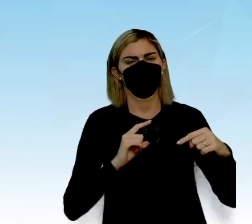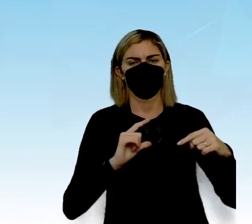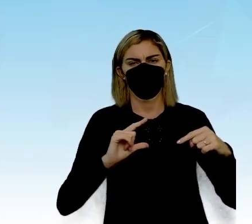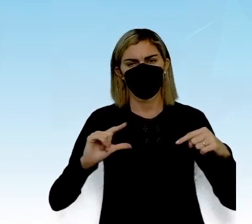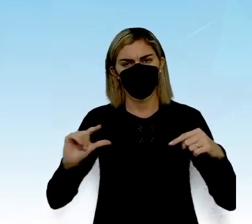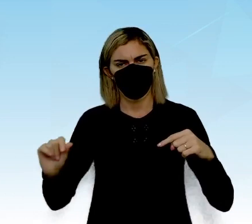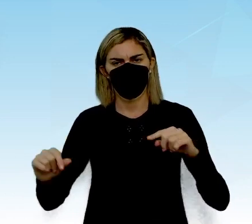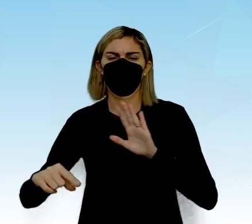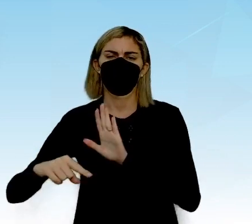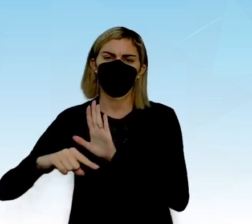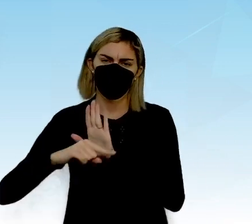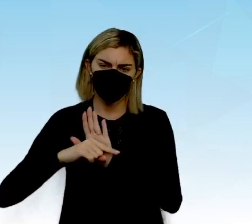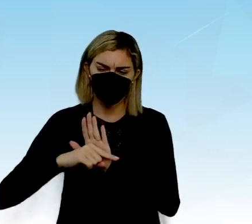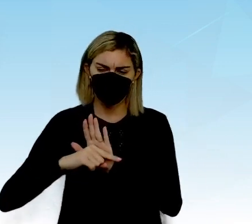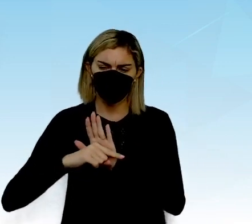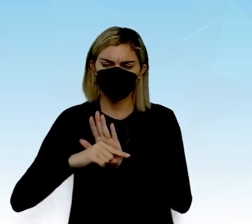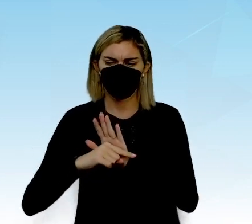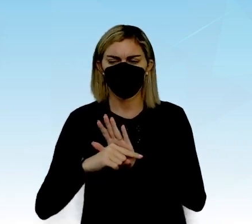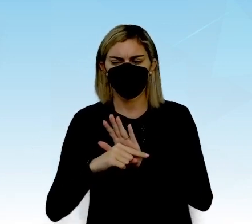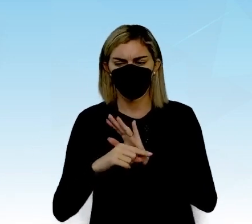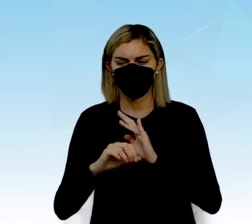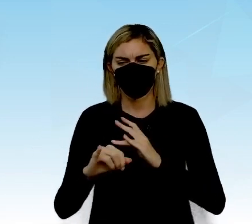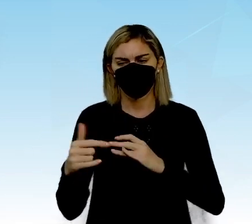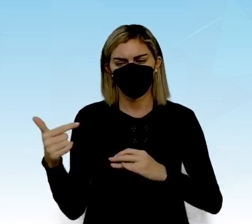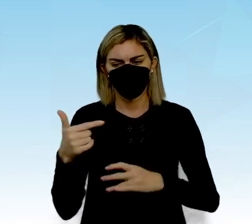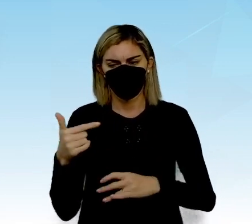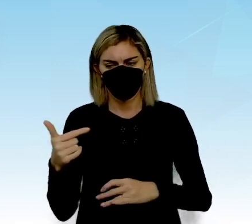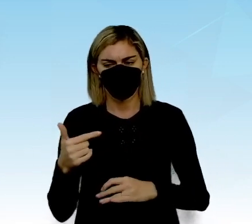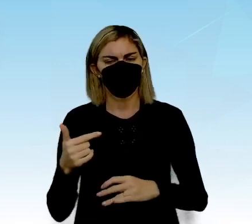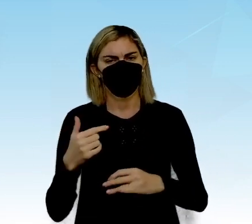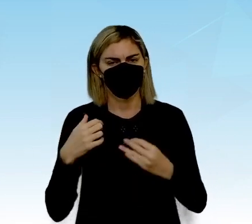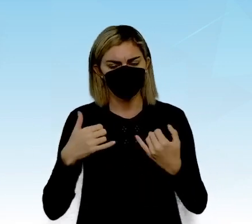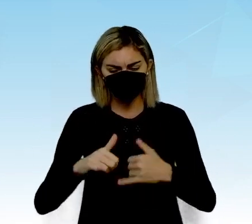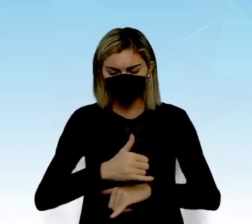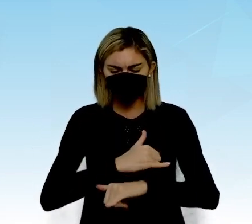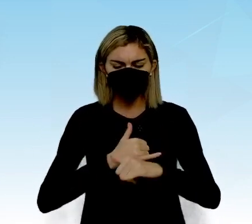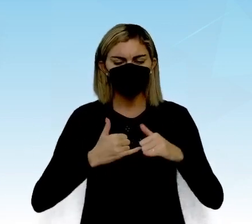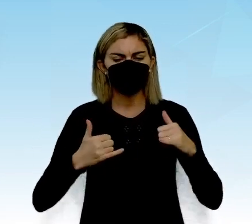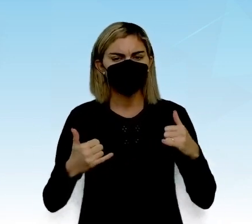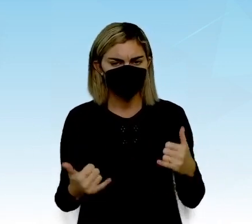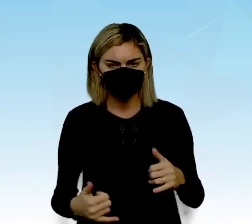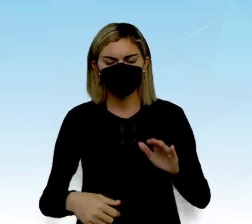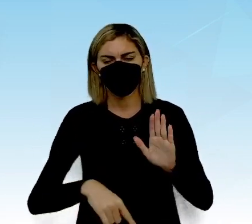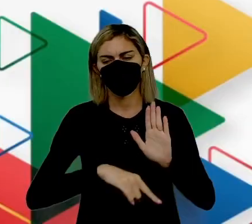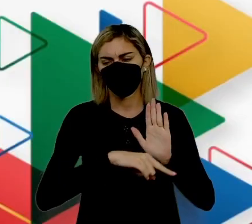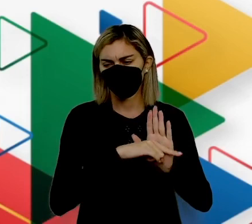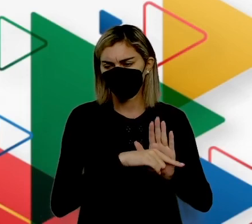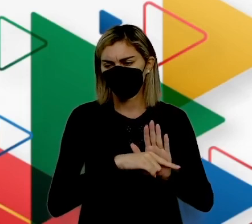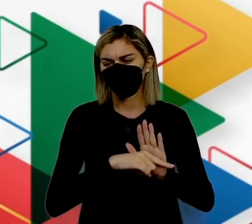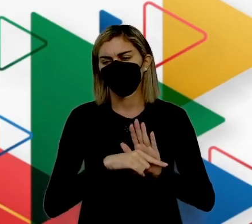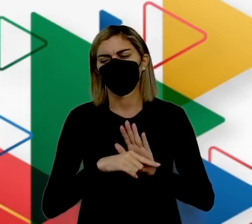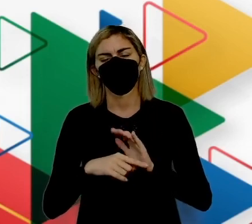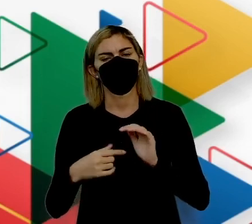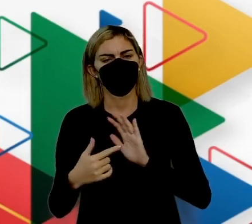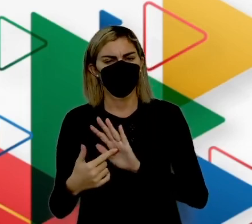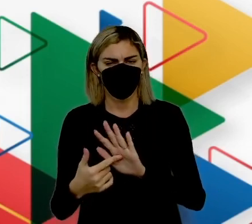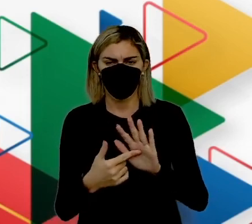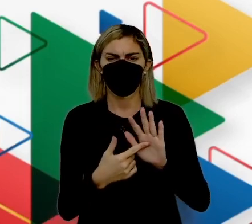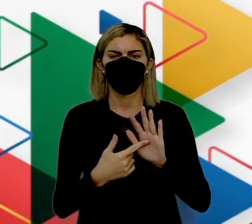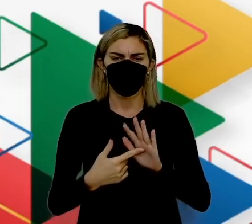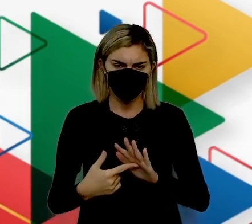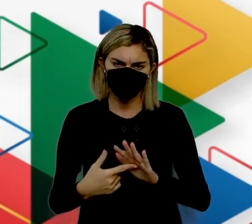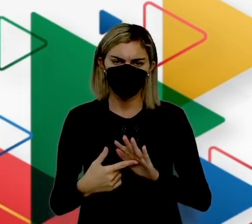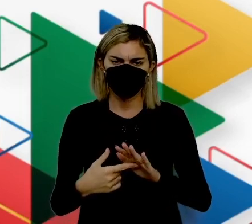potencial negativo. Bom, segundo, cargas elétricas negativas abandonadas